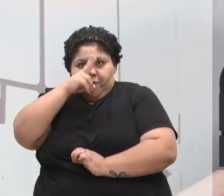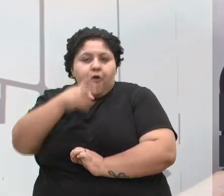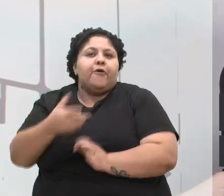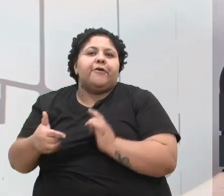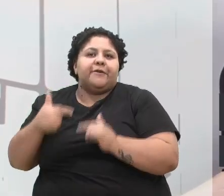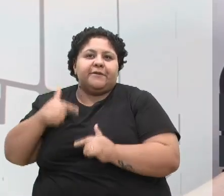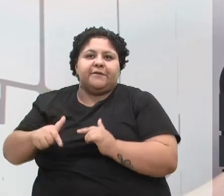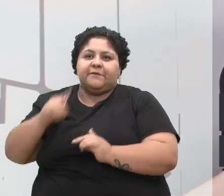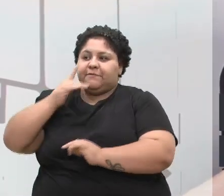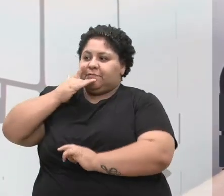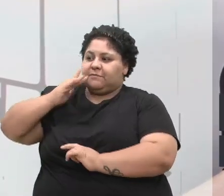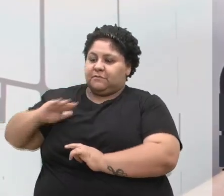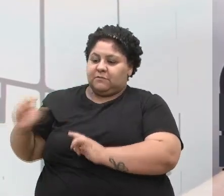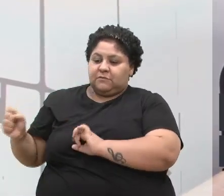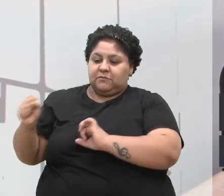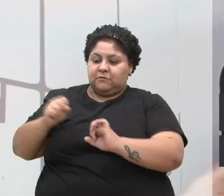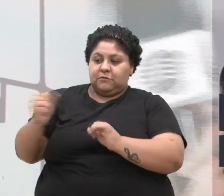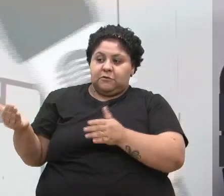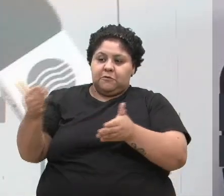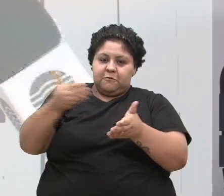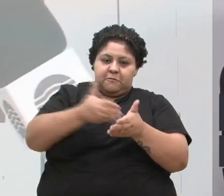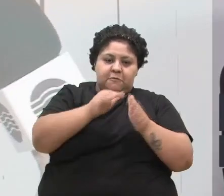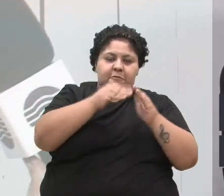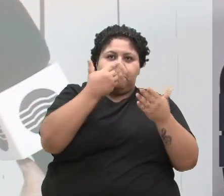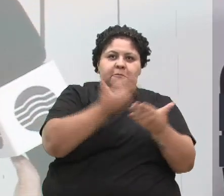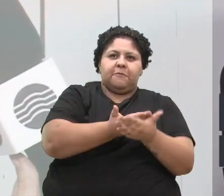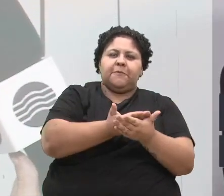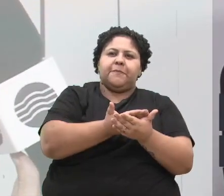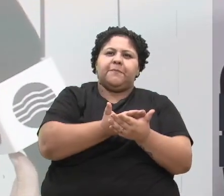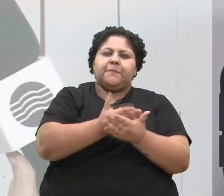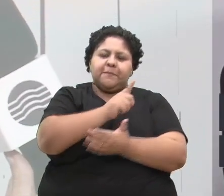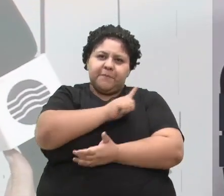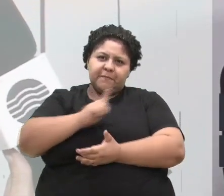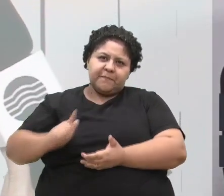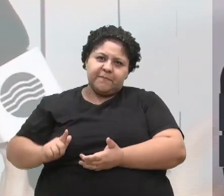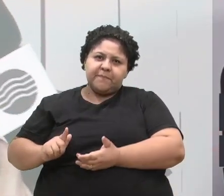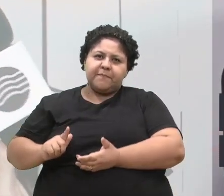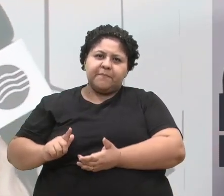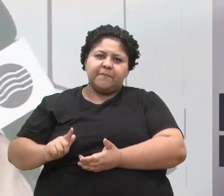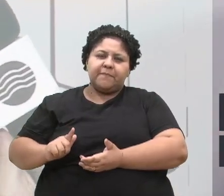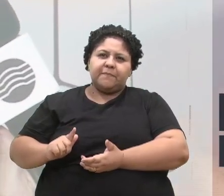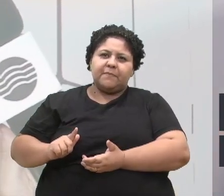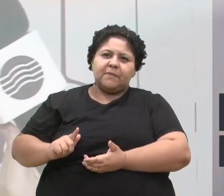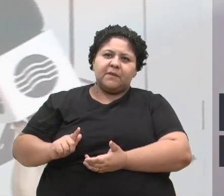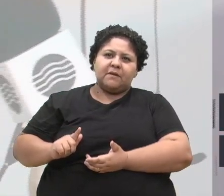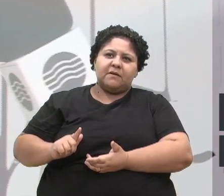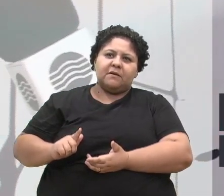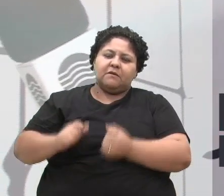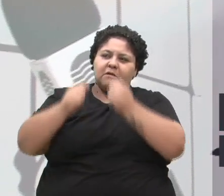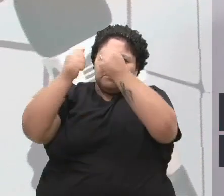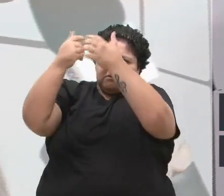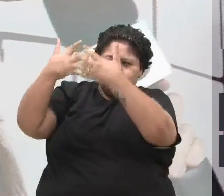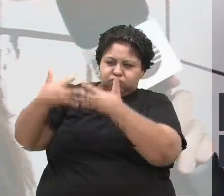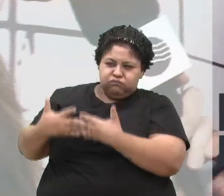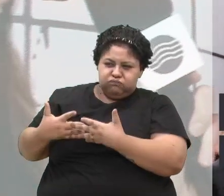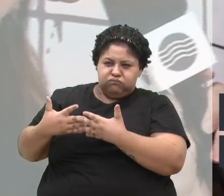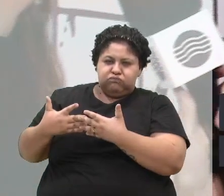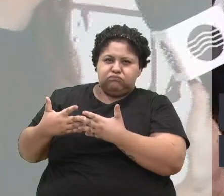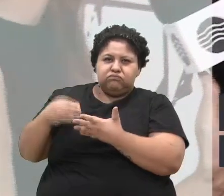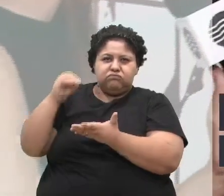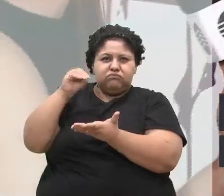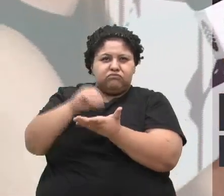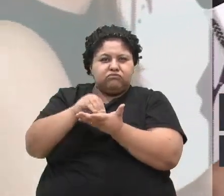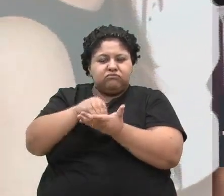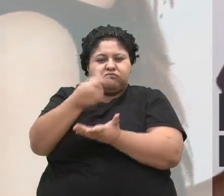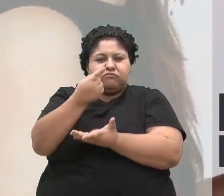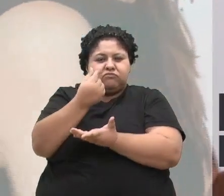as crianças possam ir para a escola. O governador, ele, quando explica sobre essa situação, é falta de